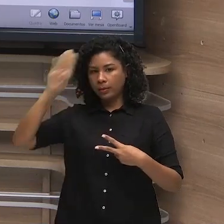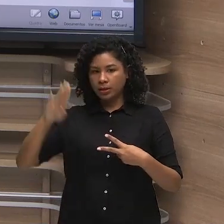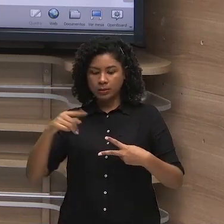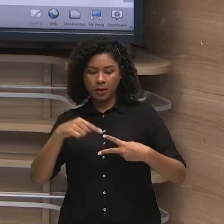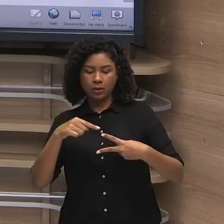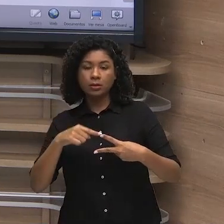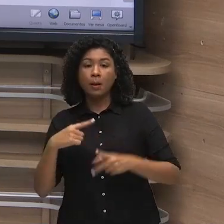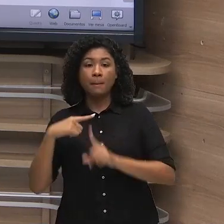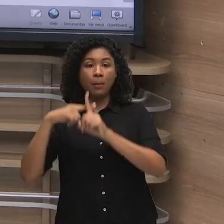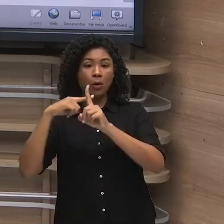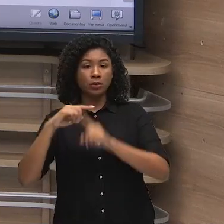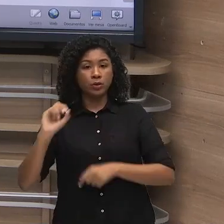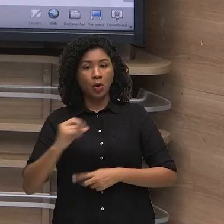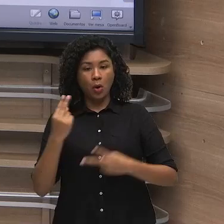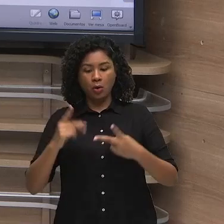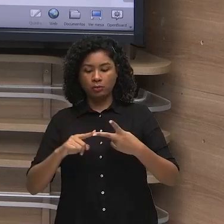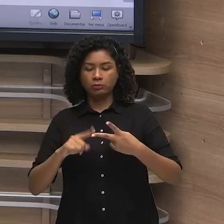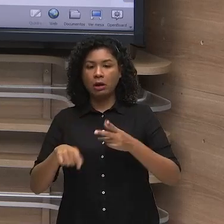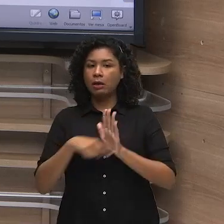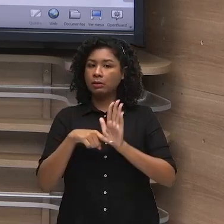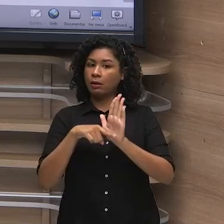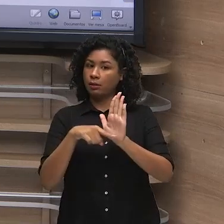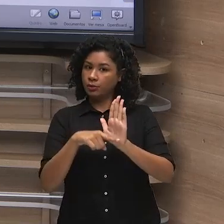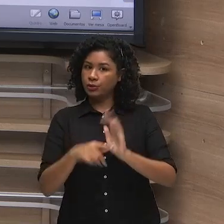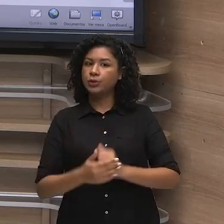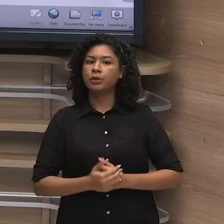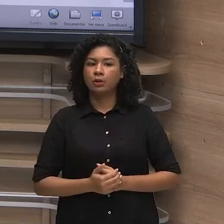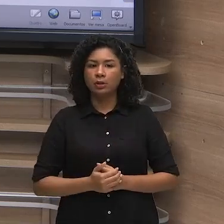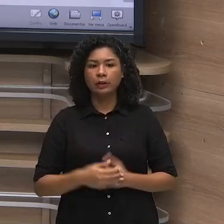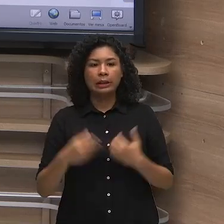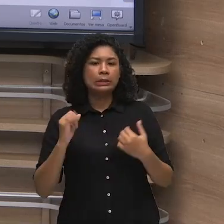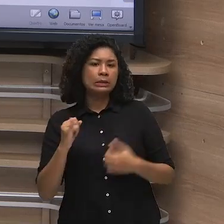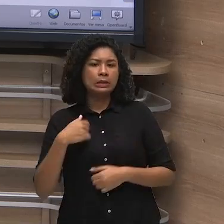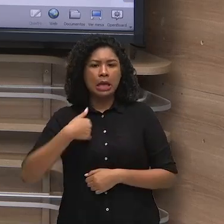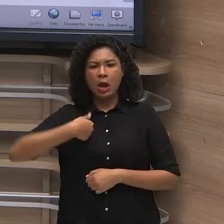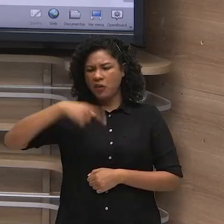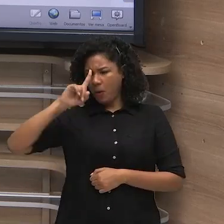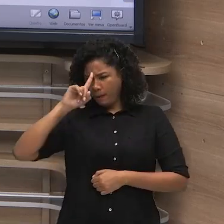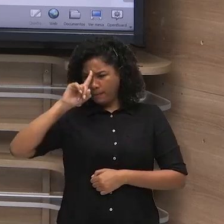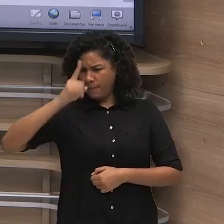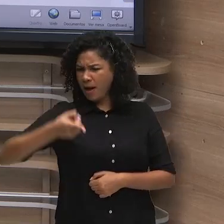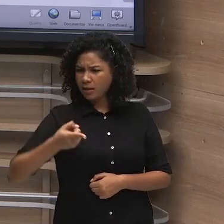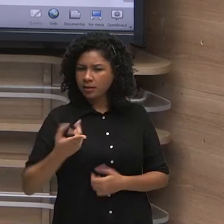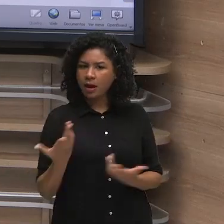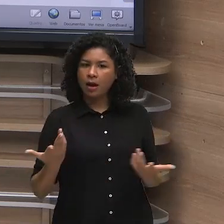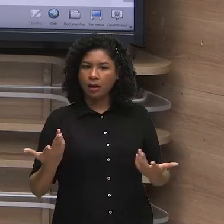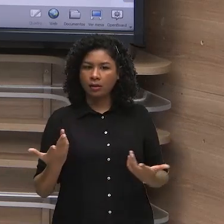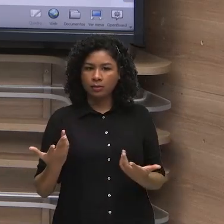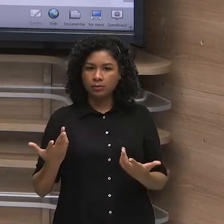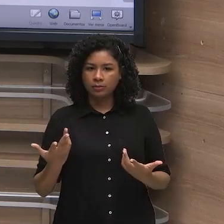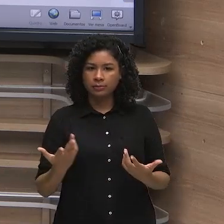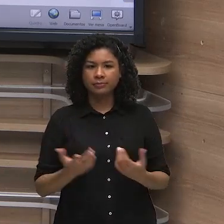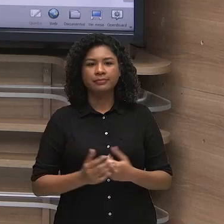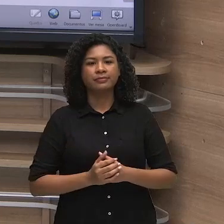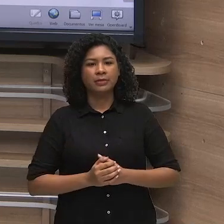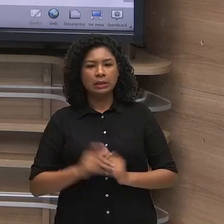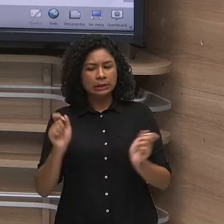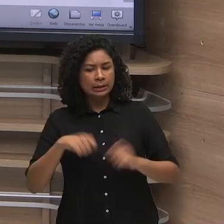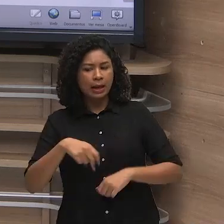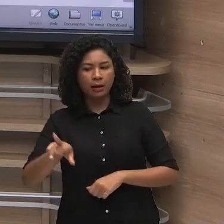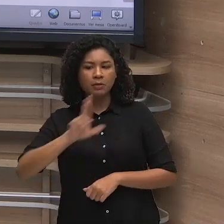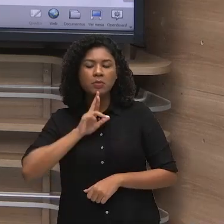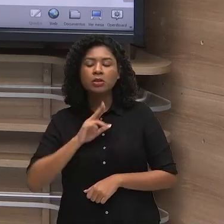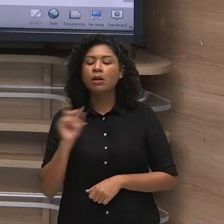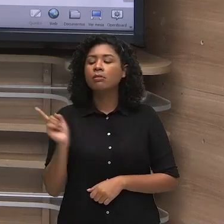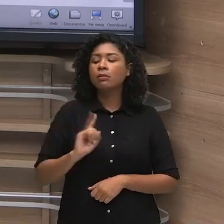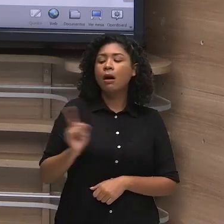né? O negativo é quando a gente vai com essa ordem, pedido, aconselhamento, que vai numa negação, que utiliza ali um não, um nunca